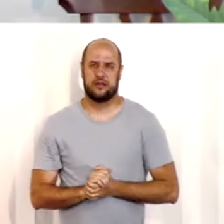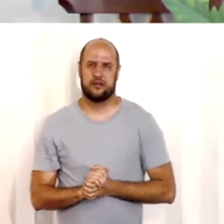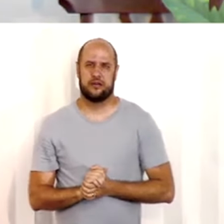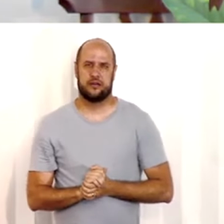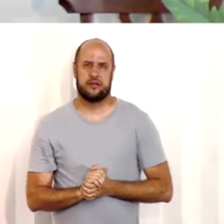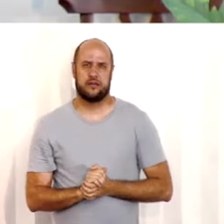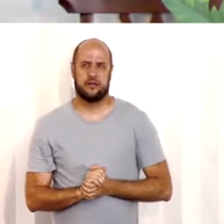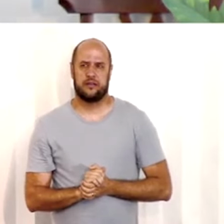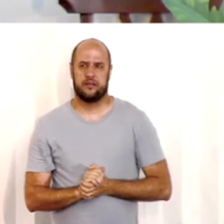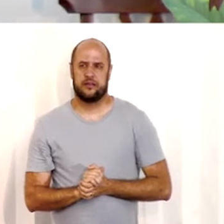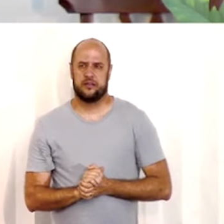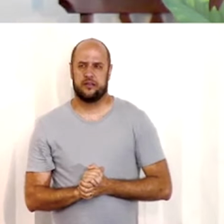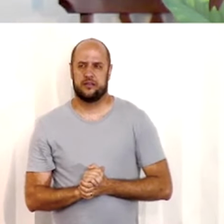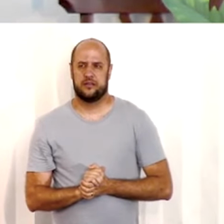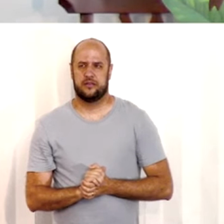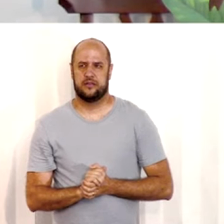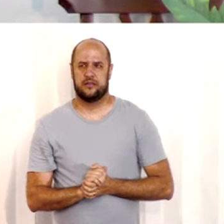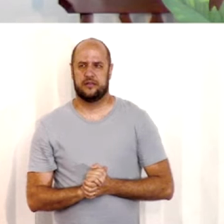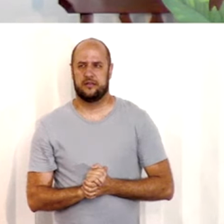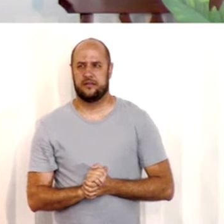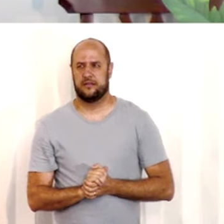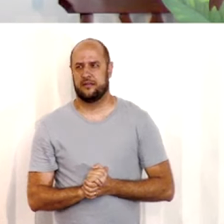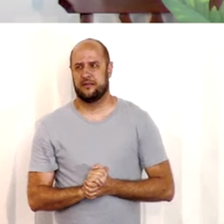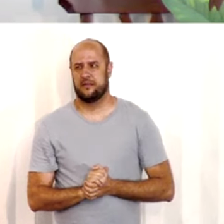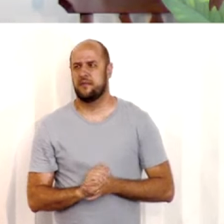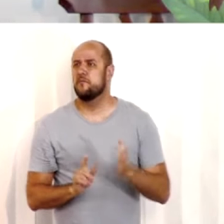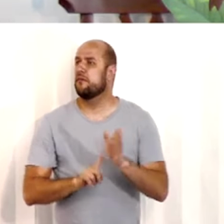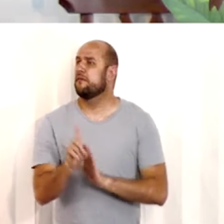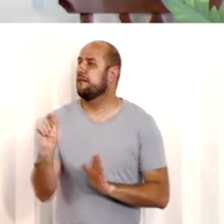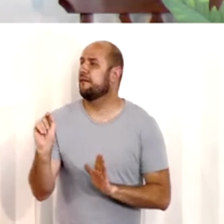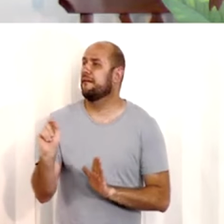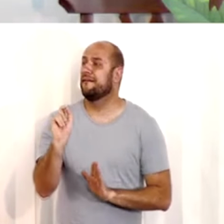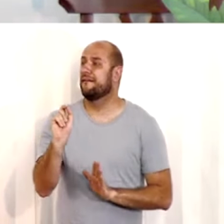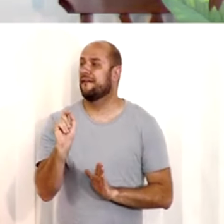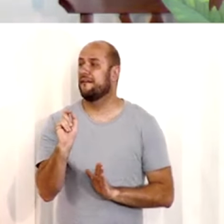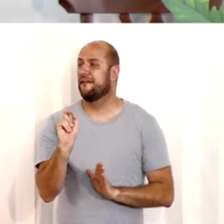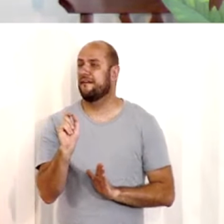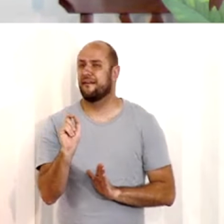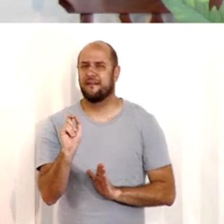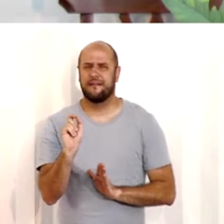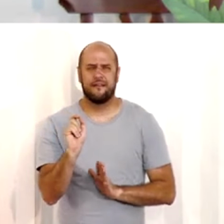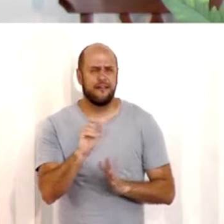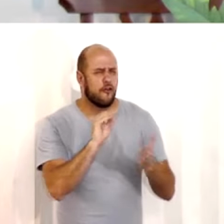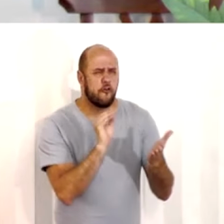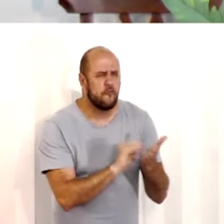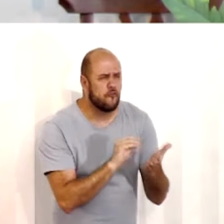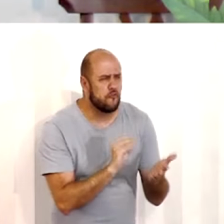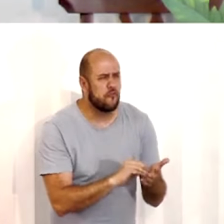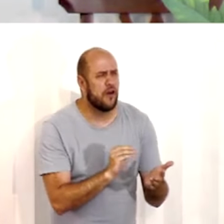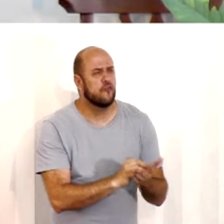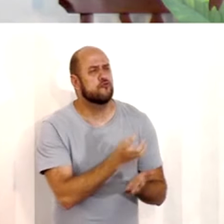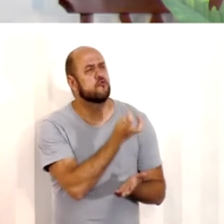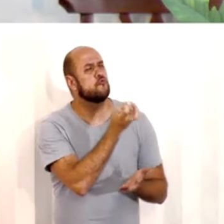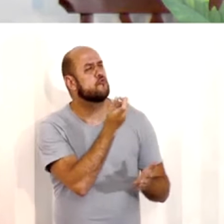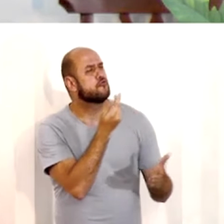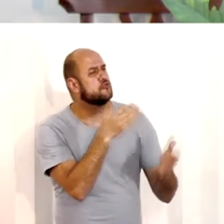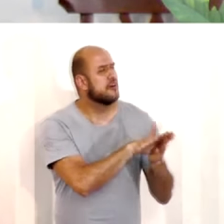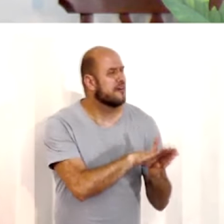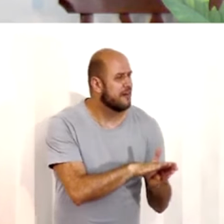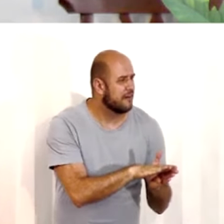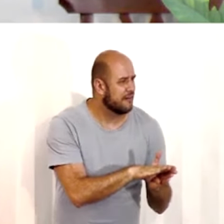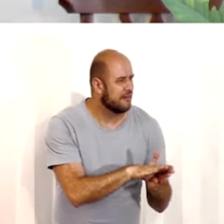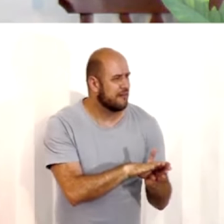Qual era a pergunta? Qual era a pergunta? Falta muito, papai Smurf? Falta